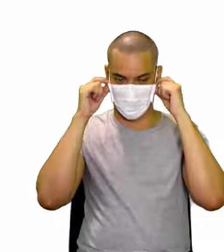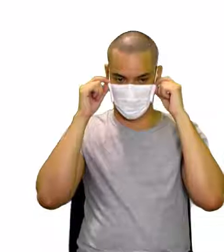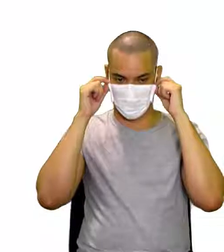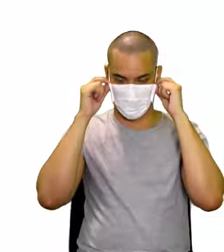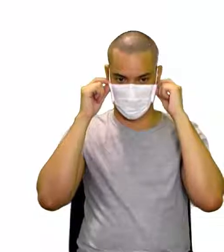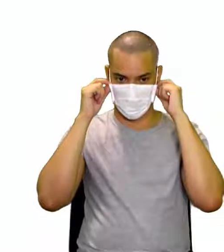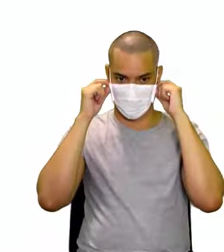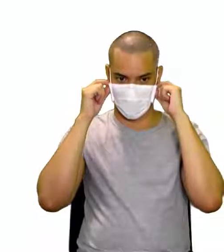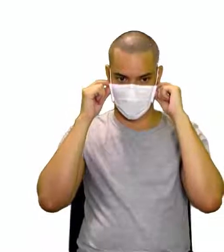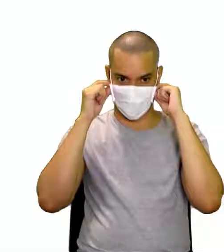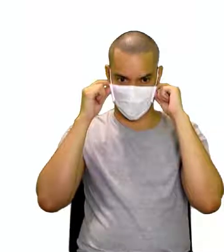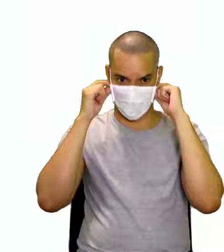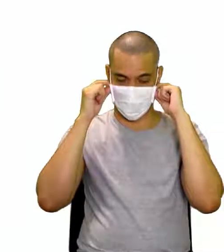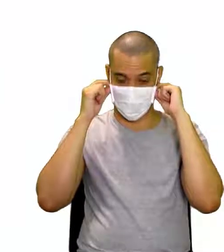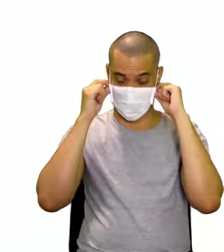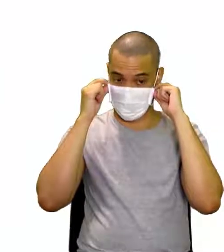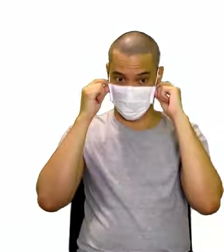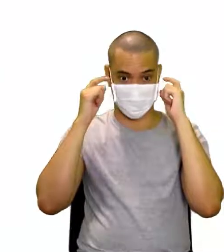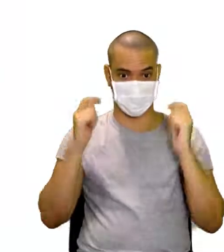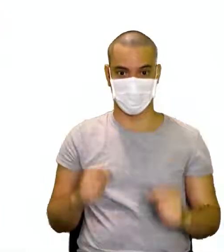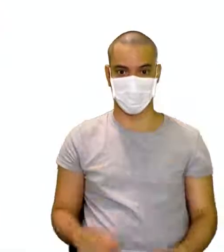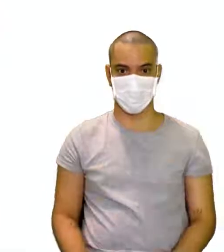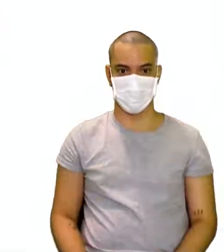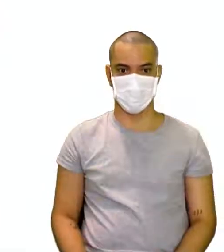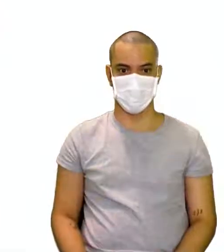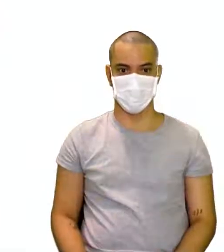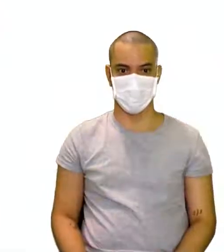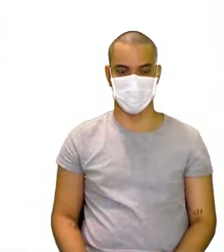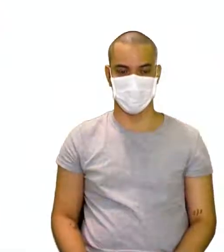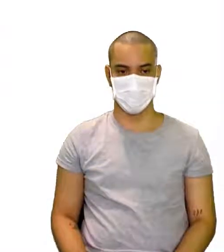né? Olha as linhas aí, ó.